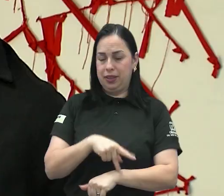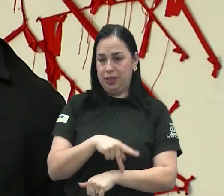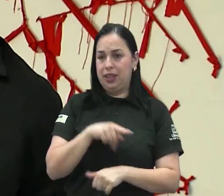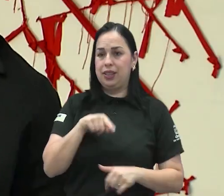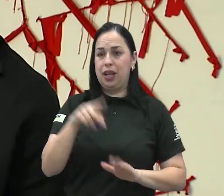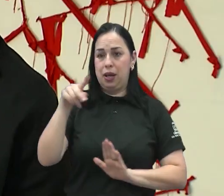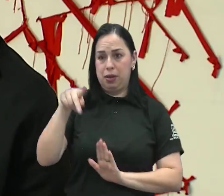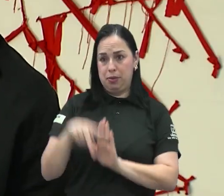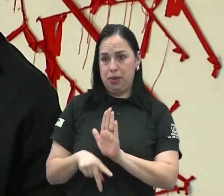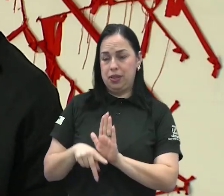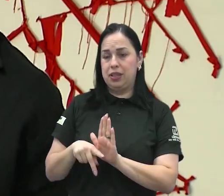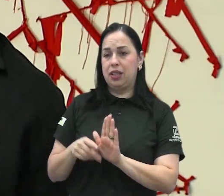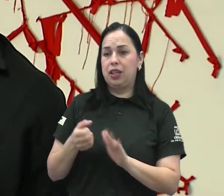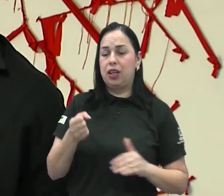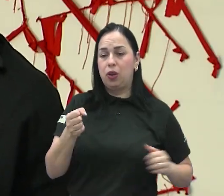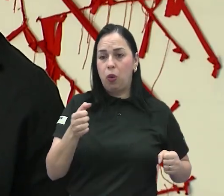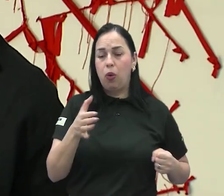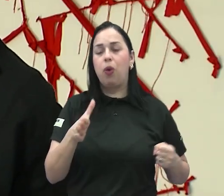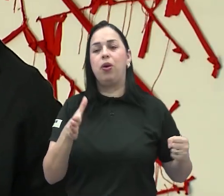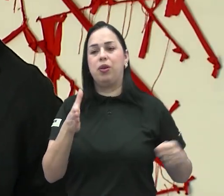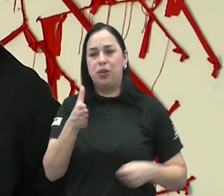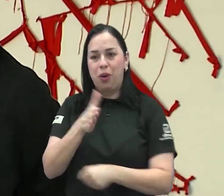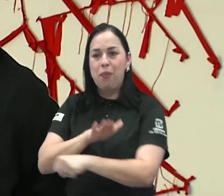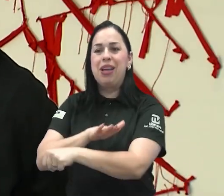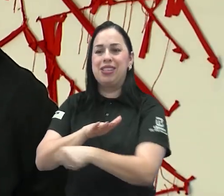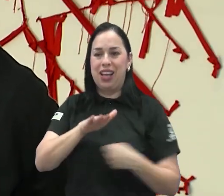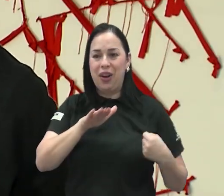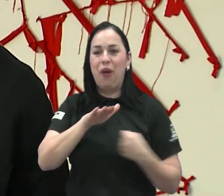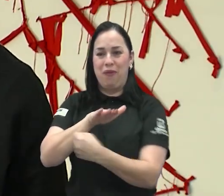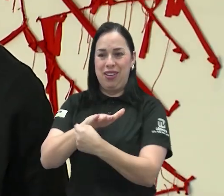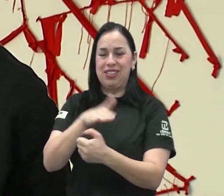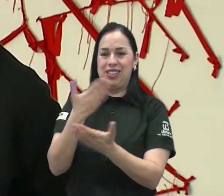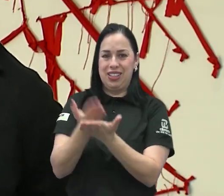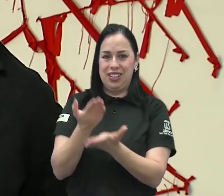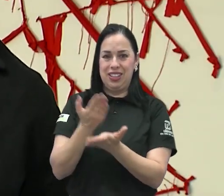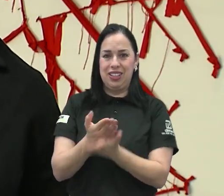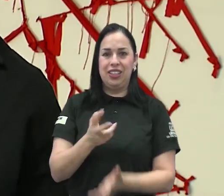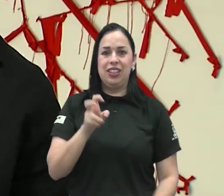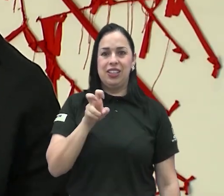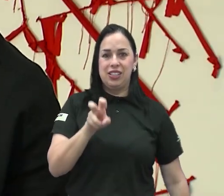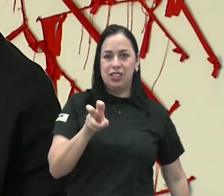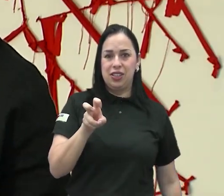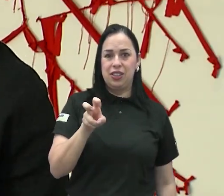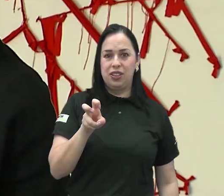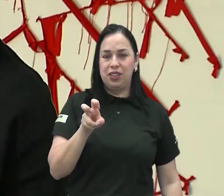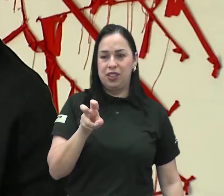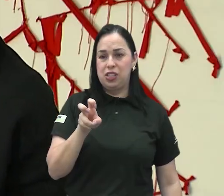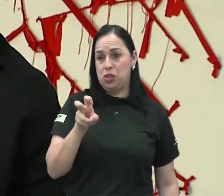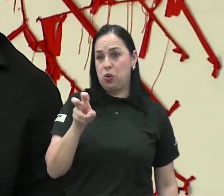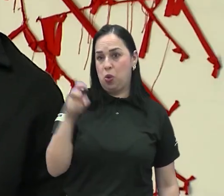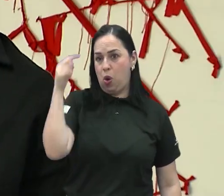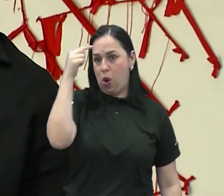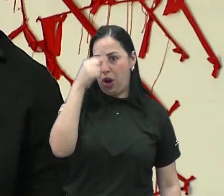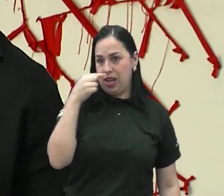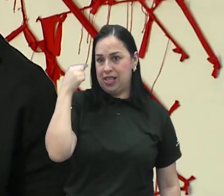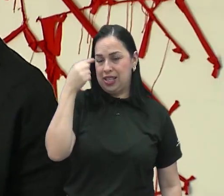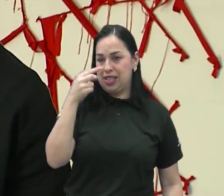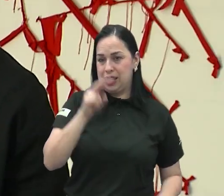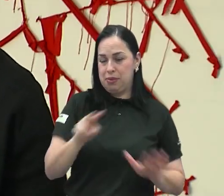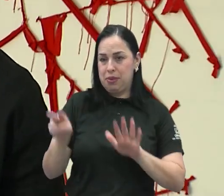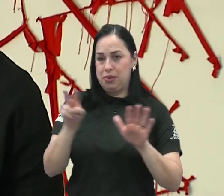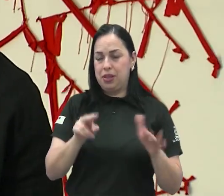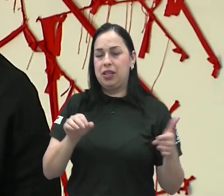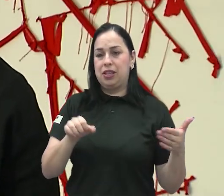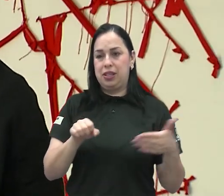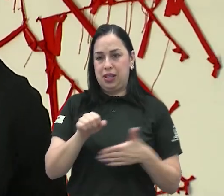pedagogia, nós temos o PIBID, que é o Programa de Iniciação à Docência. O estudante, ele vai 5 horas por